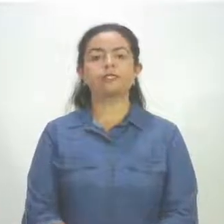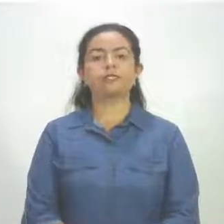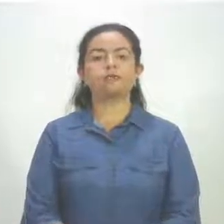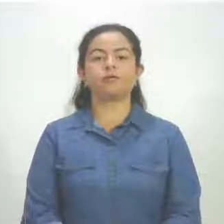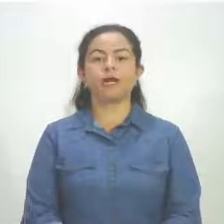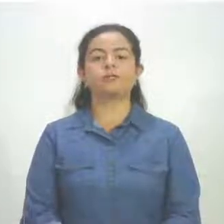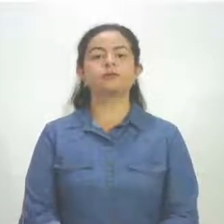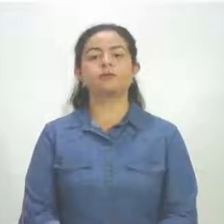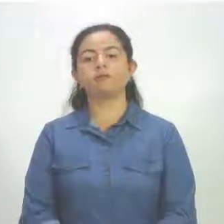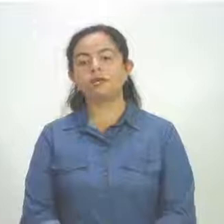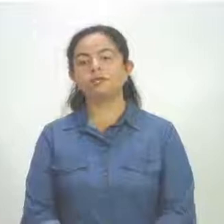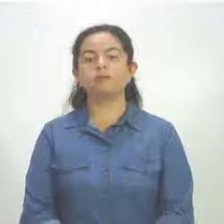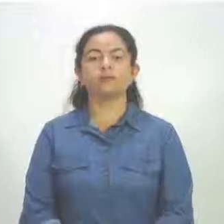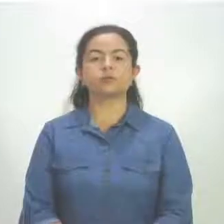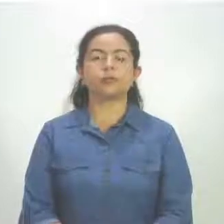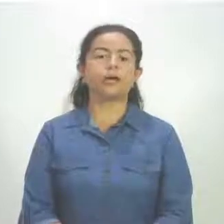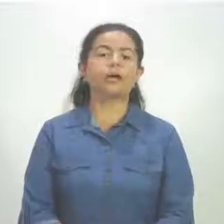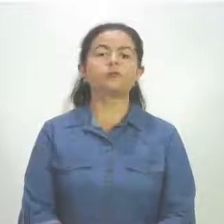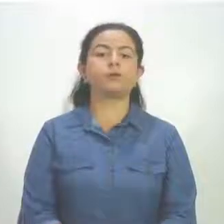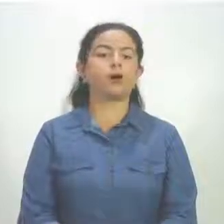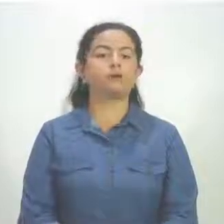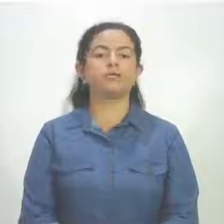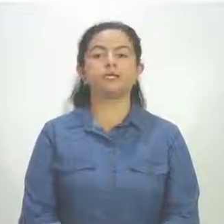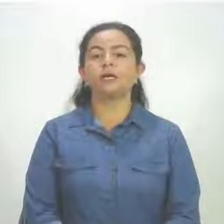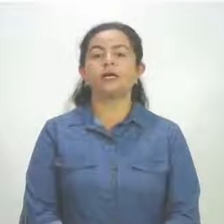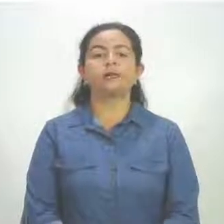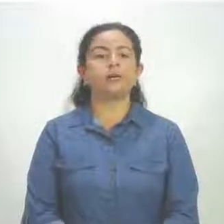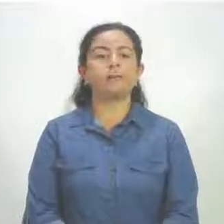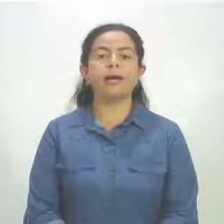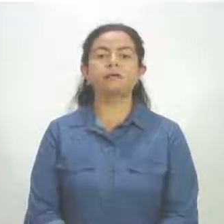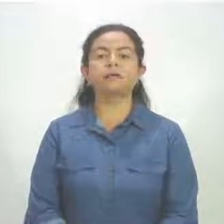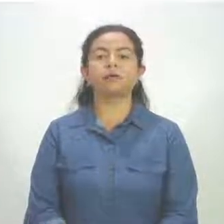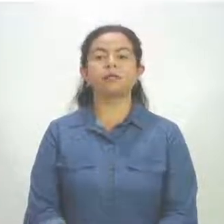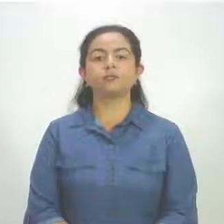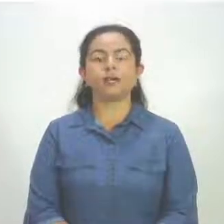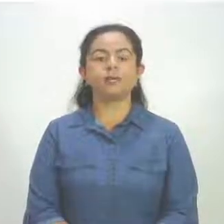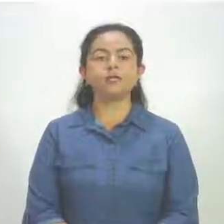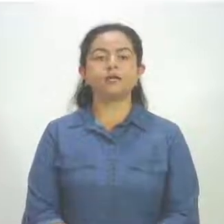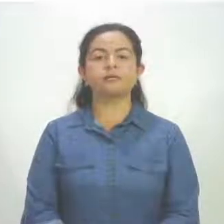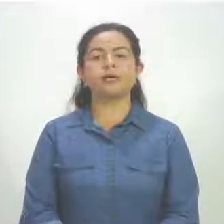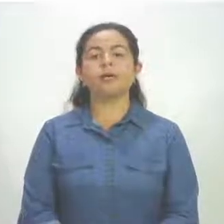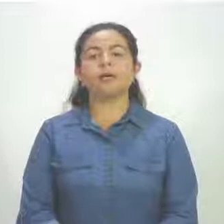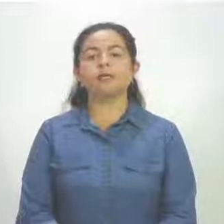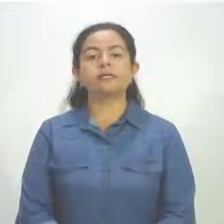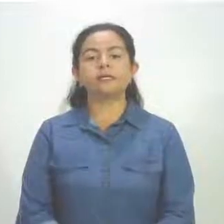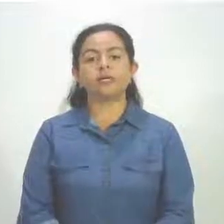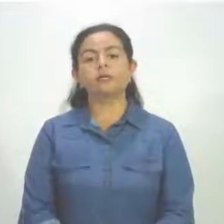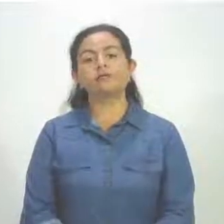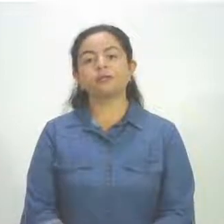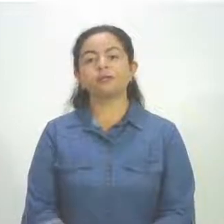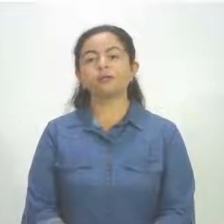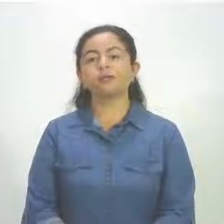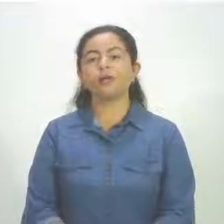datas das atividades, o que vai ser, se vai ser um seminário, provas, trabalhos. Então eles preenchem nessa